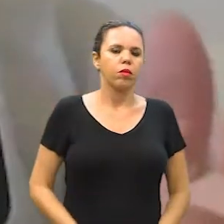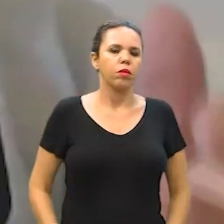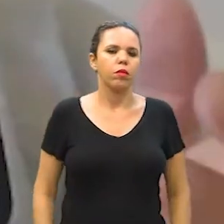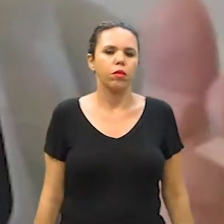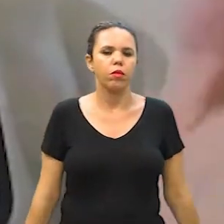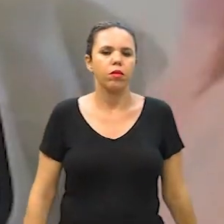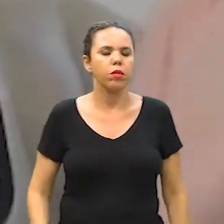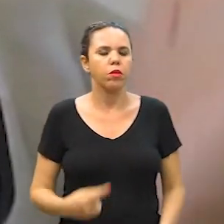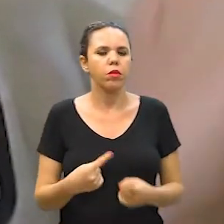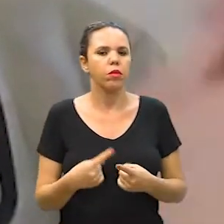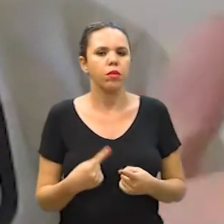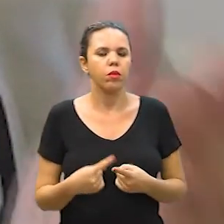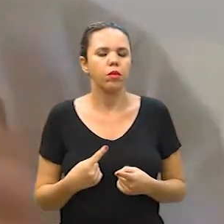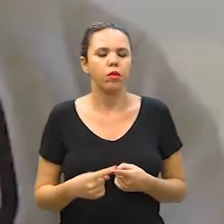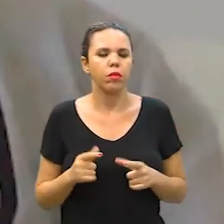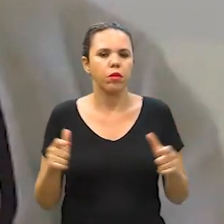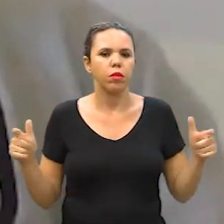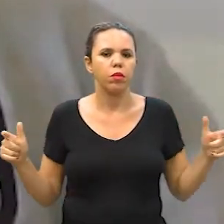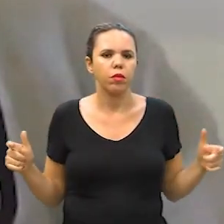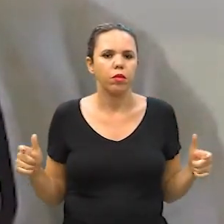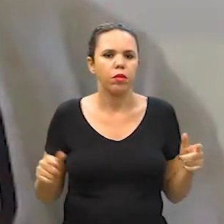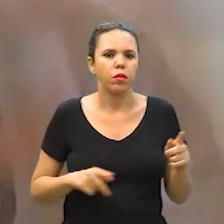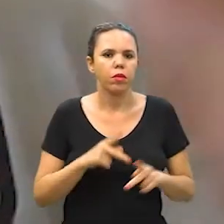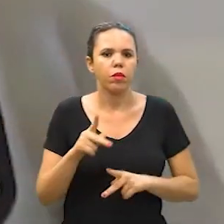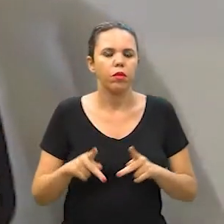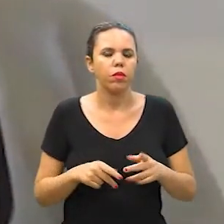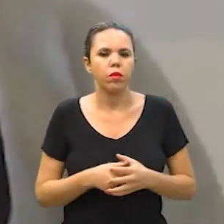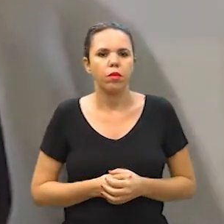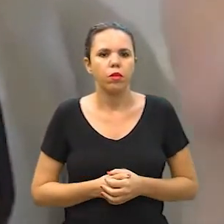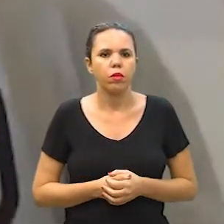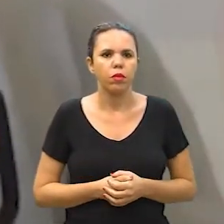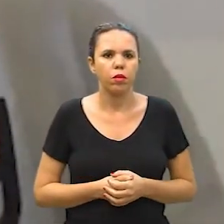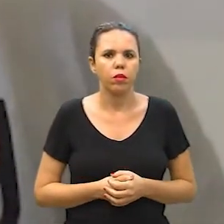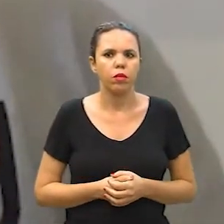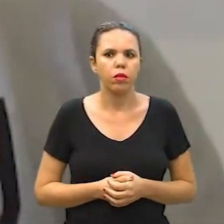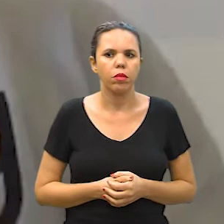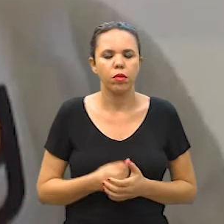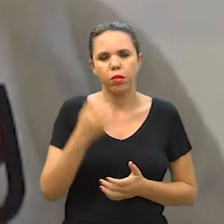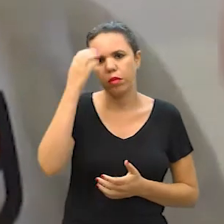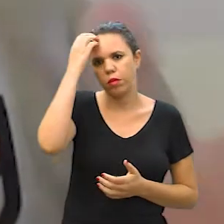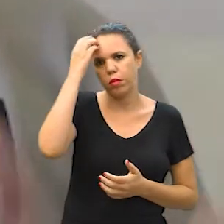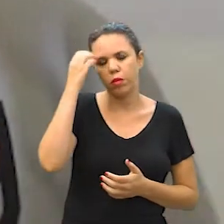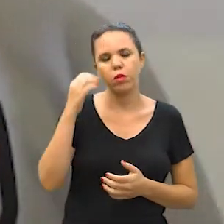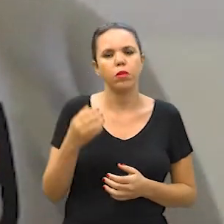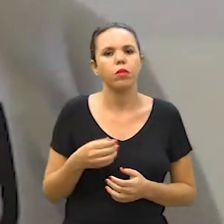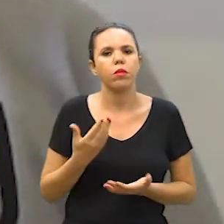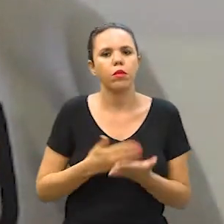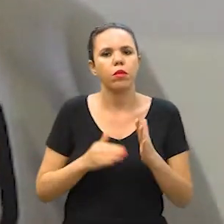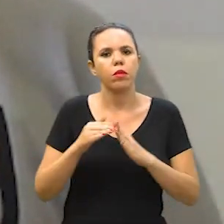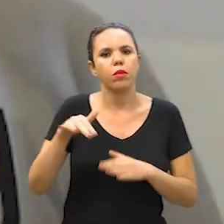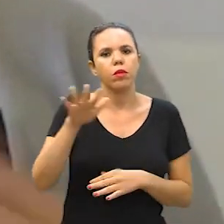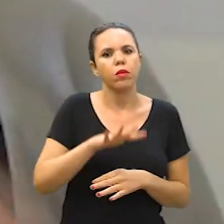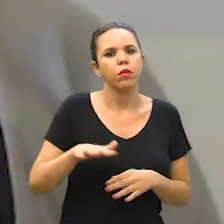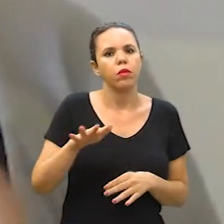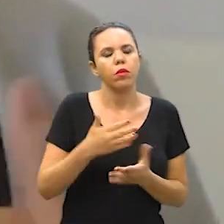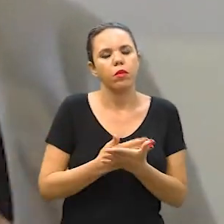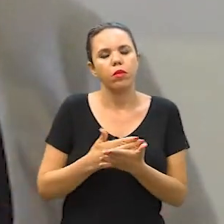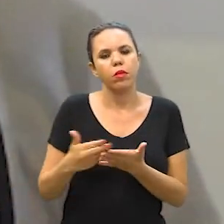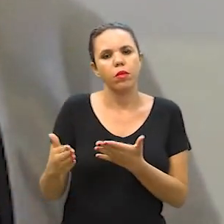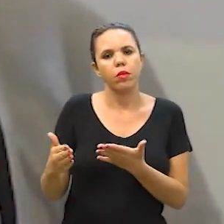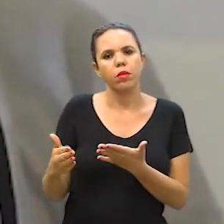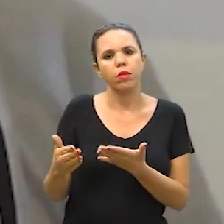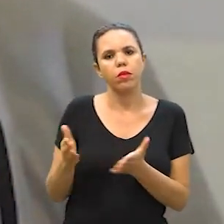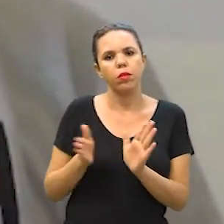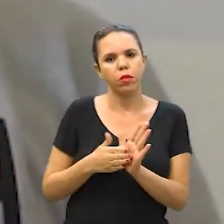Até porque a maior parte das escolas começam